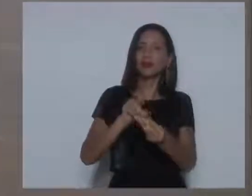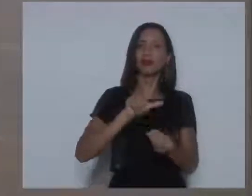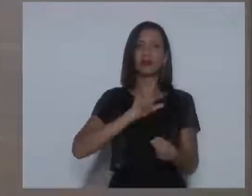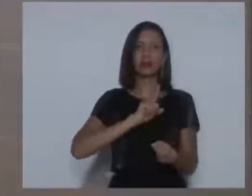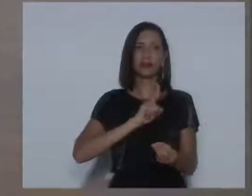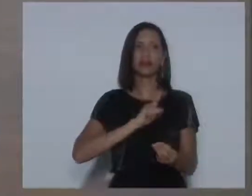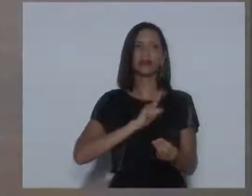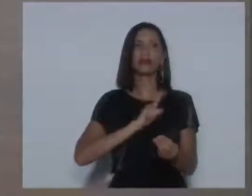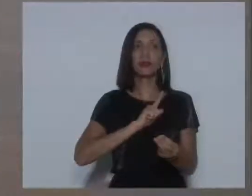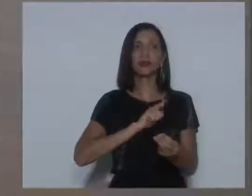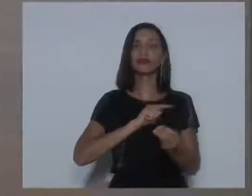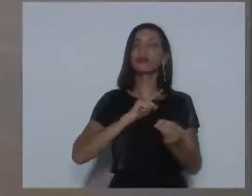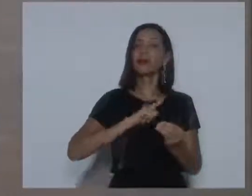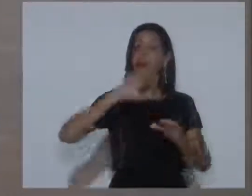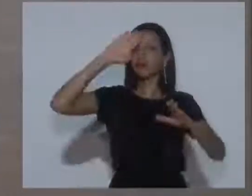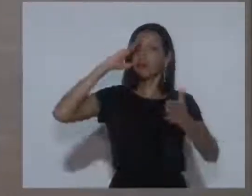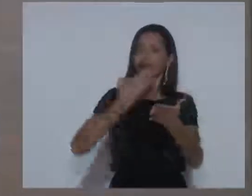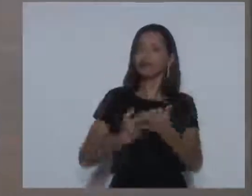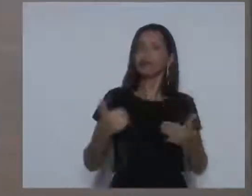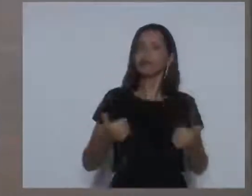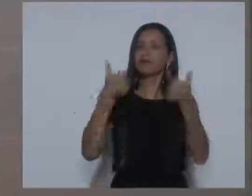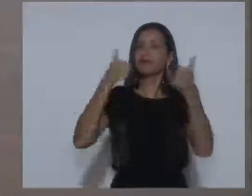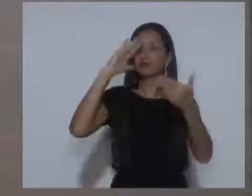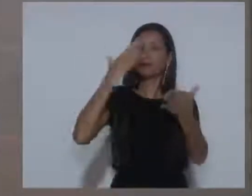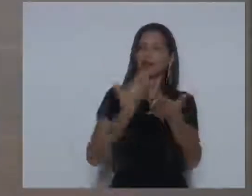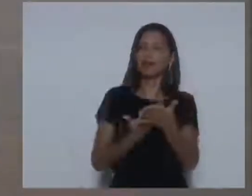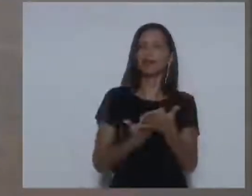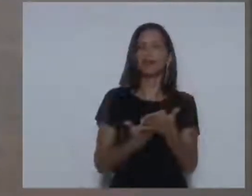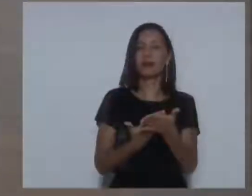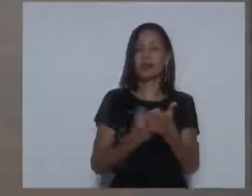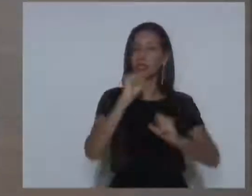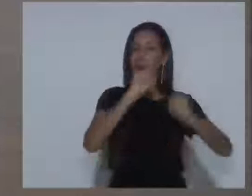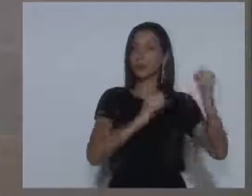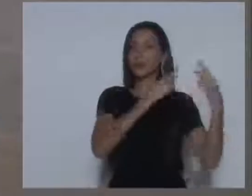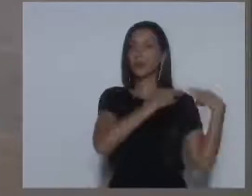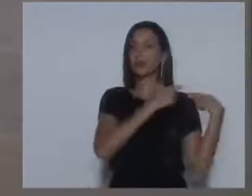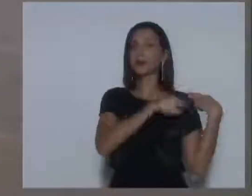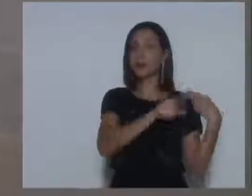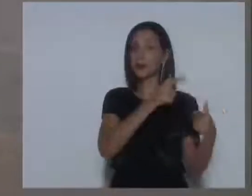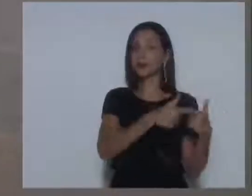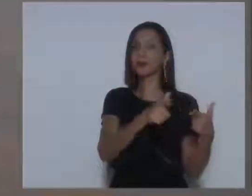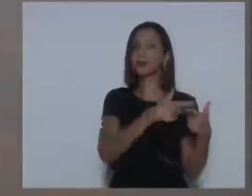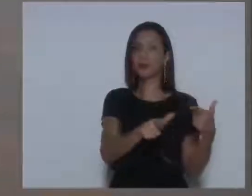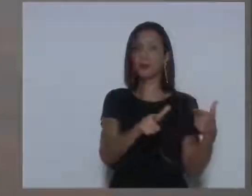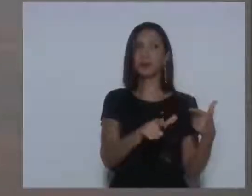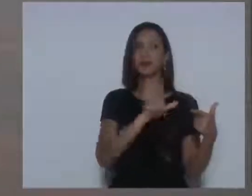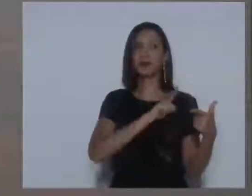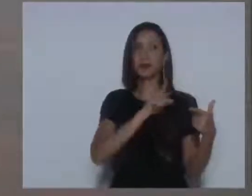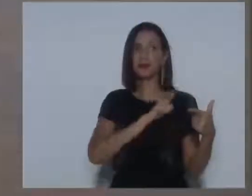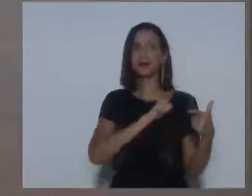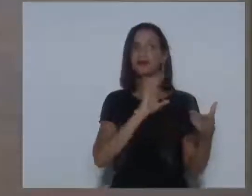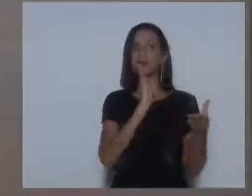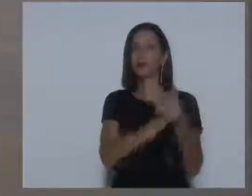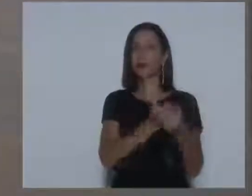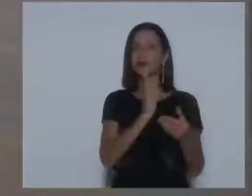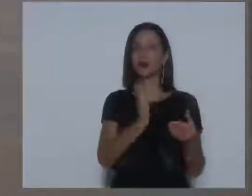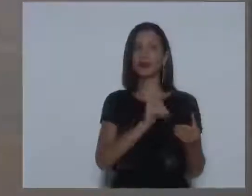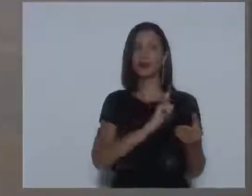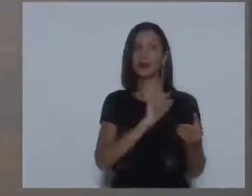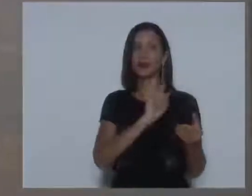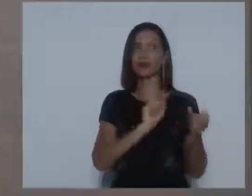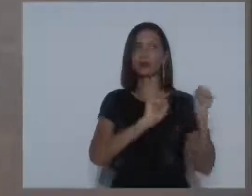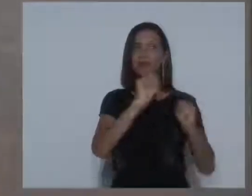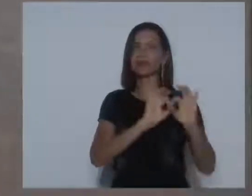um voto de confiança. A empresa que está fazendo tem problema, né? Já foi condenada, inclusive, não é uma